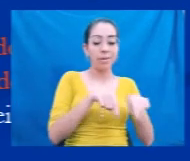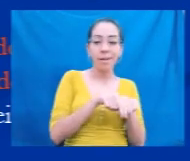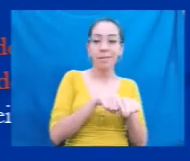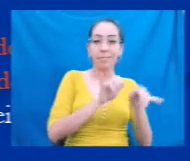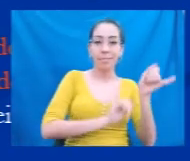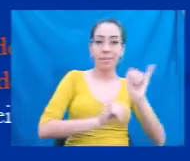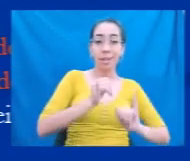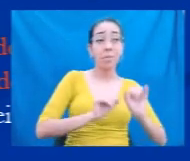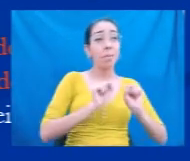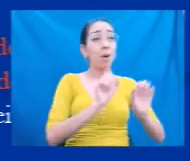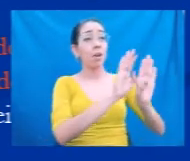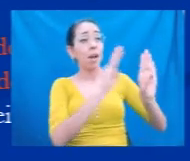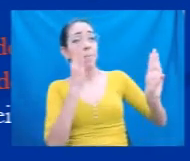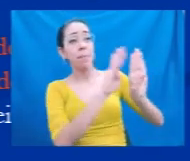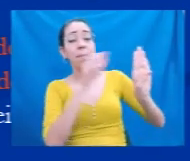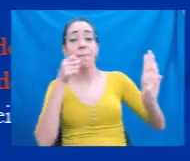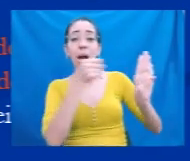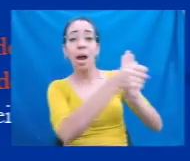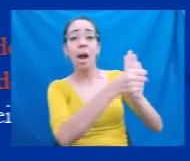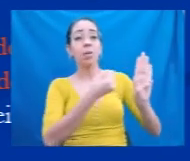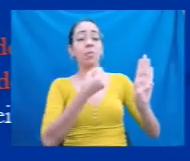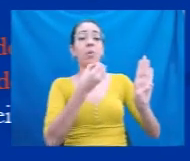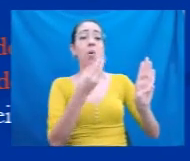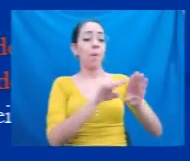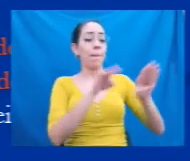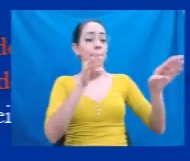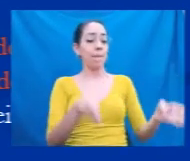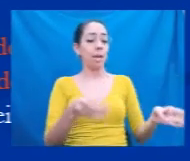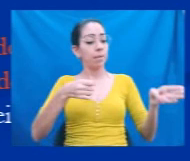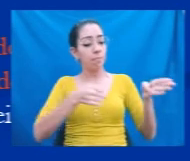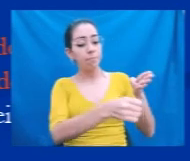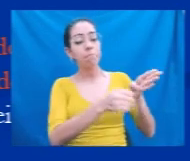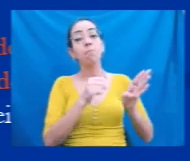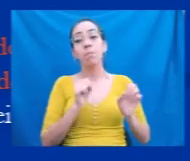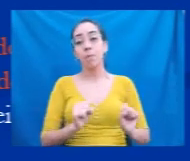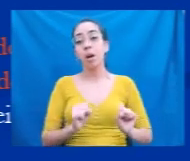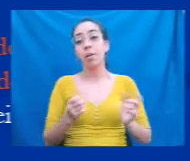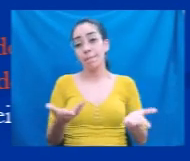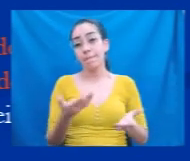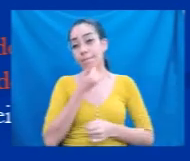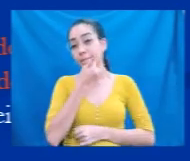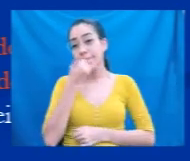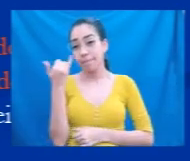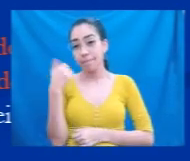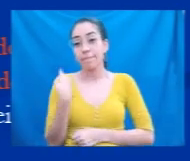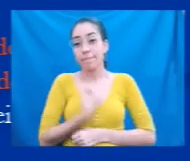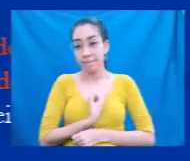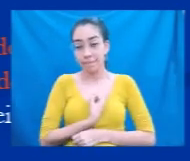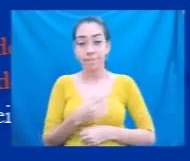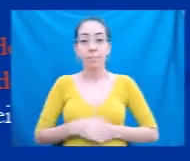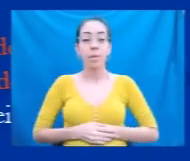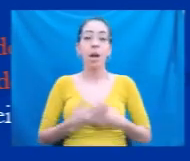laboratório, né? Isso vai ser no armário, vai ser no armário embaixo da bancada, o local onde aqueles reagentes se encontram, tá bom?